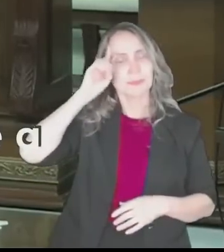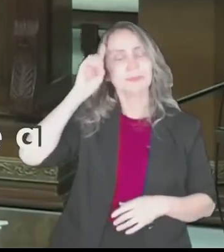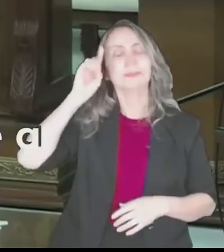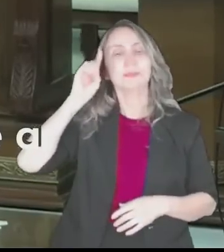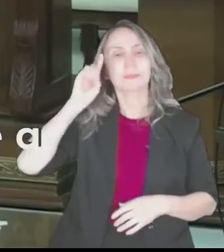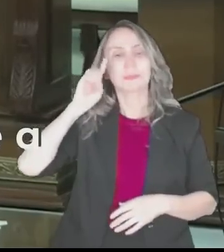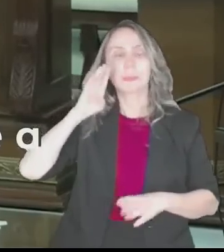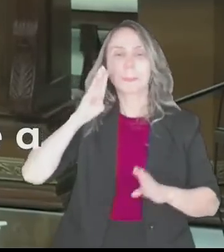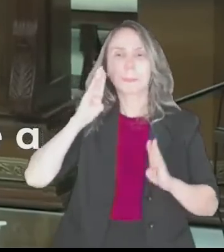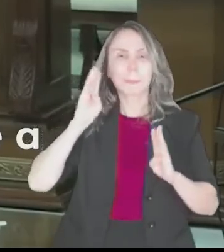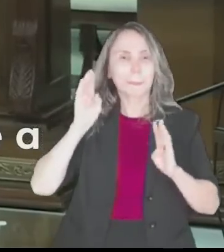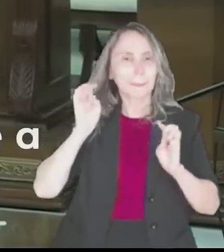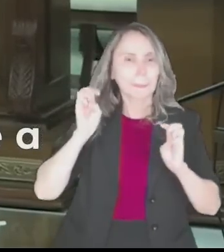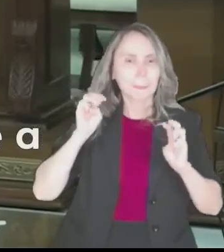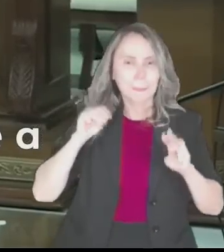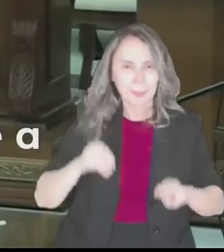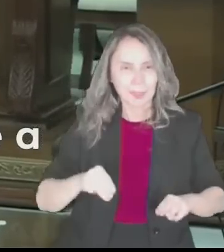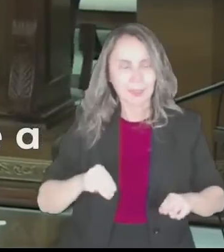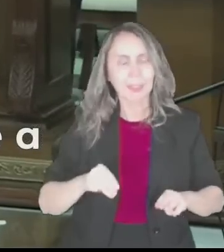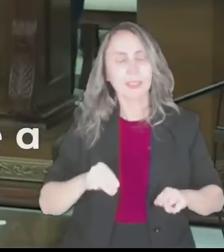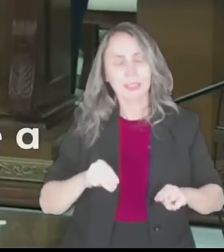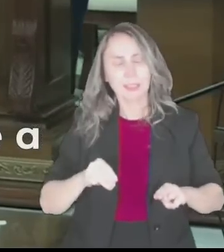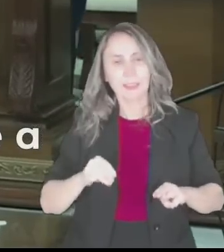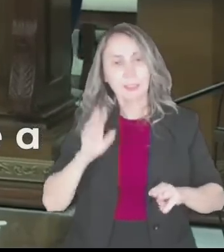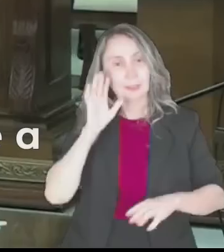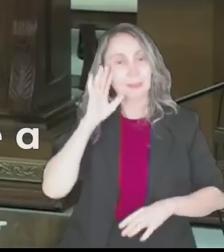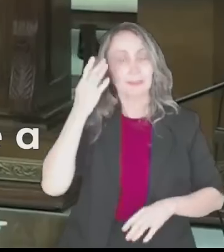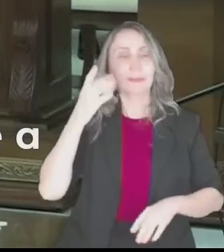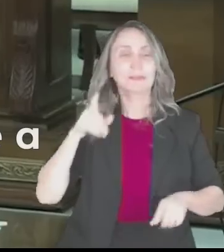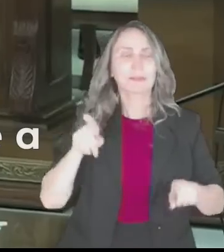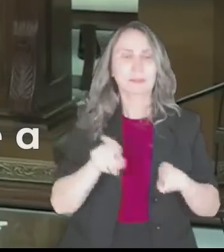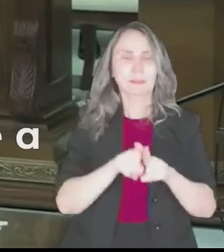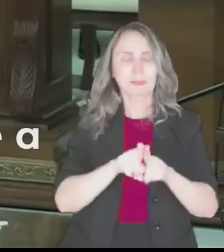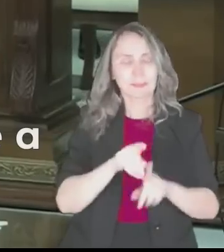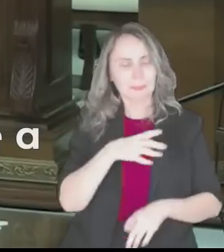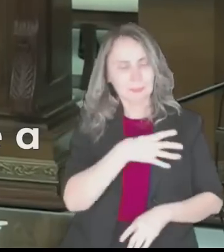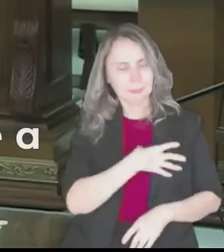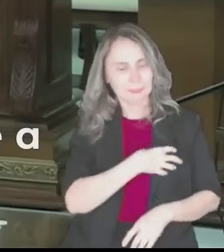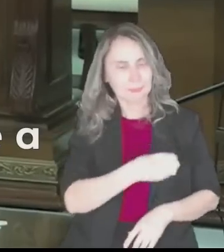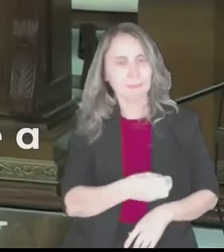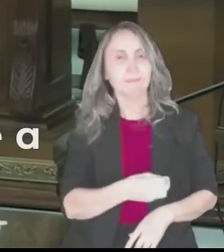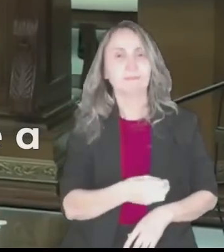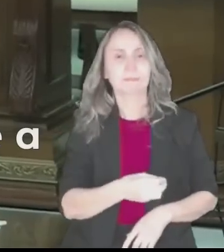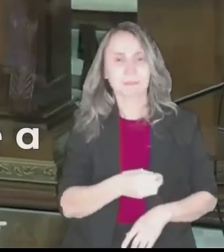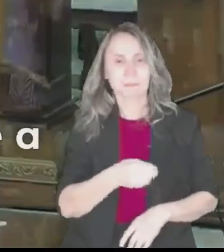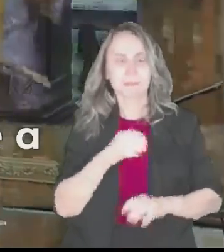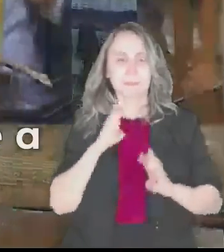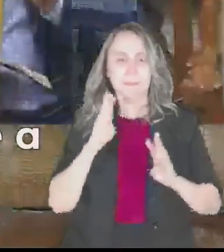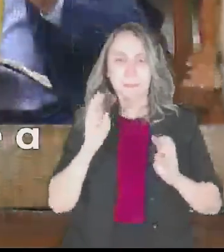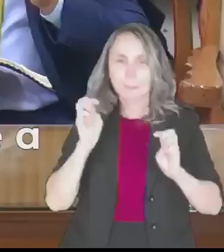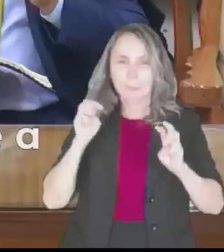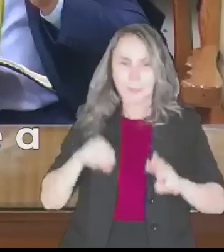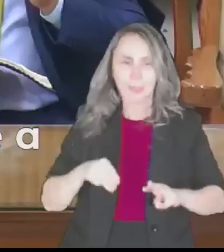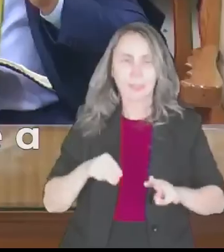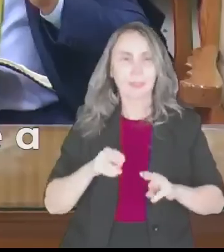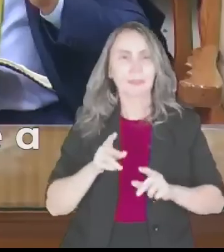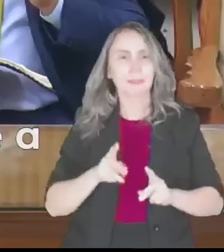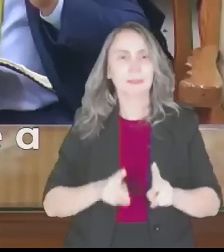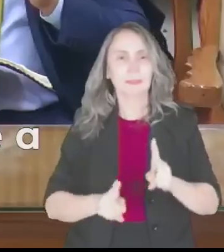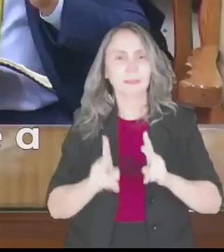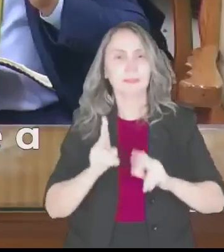eles e a seus filhos para sempre. Amém. Só um minutinho. Eu acho que houve um problema na